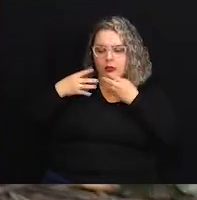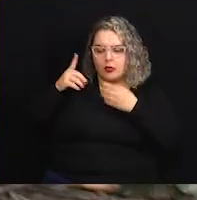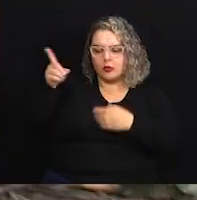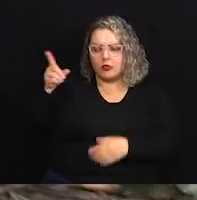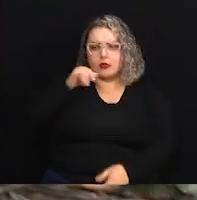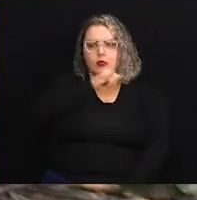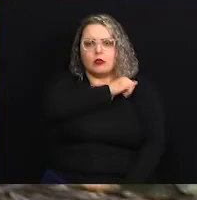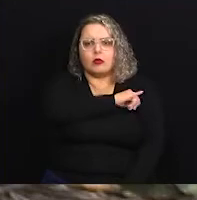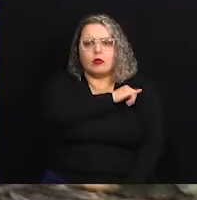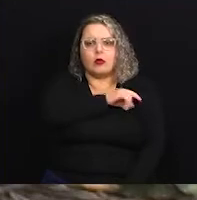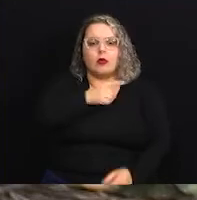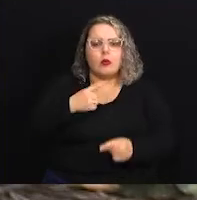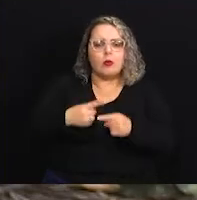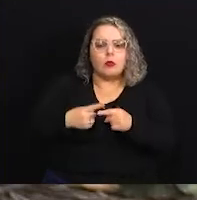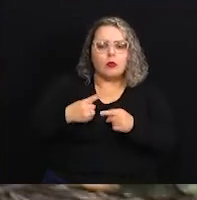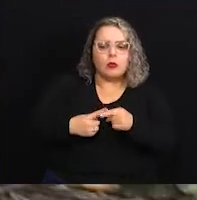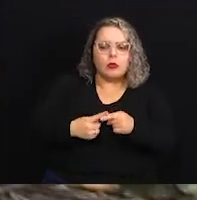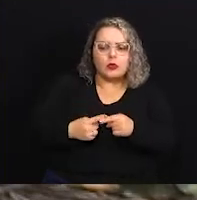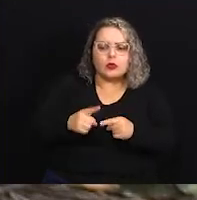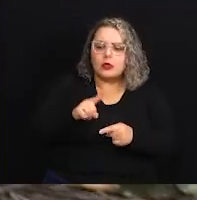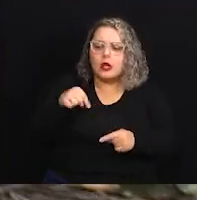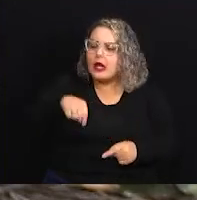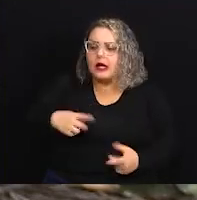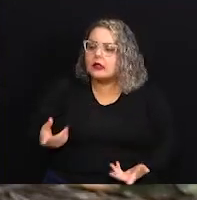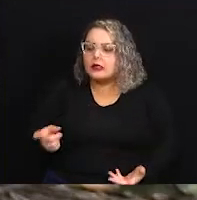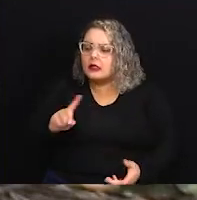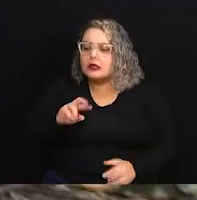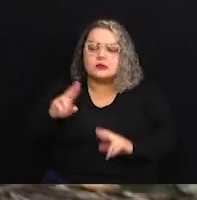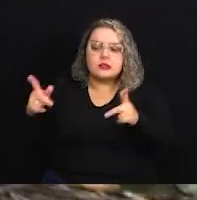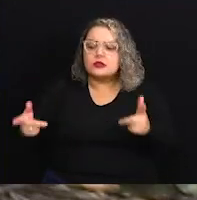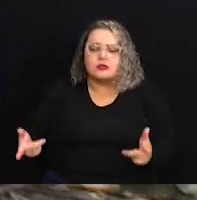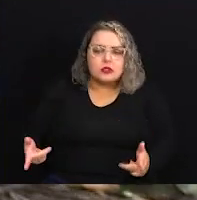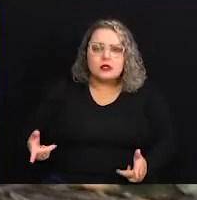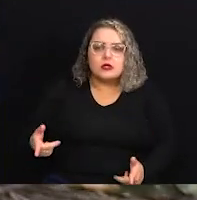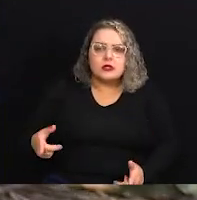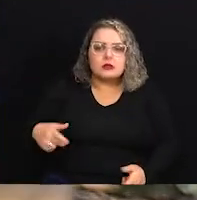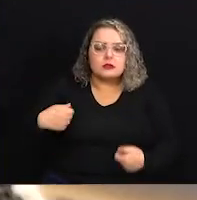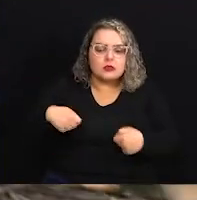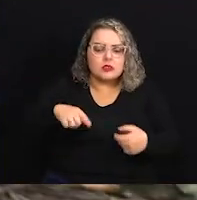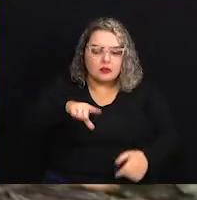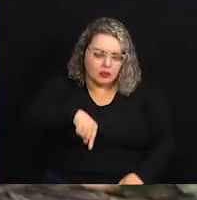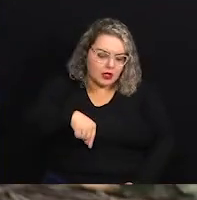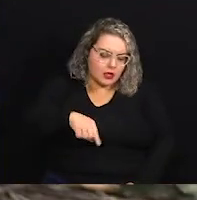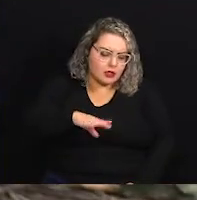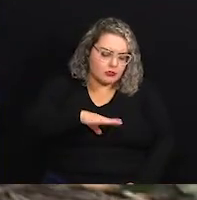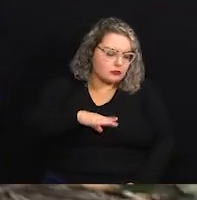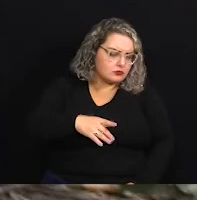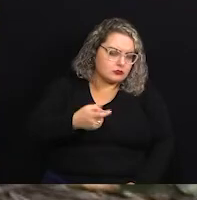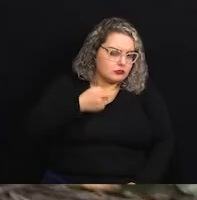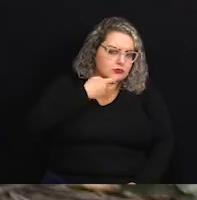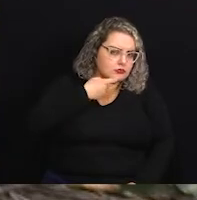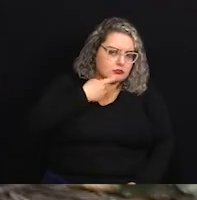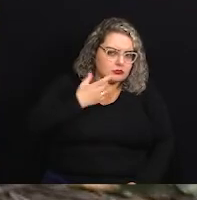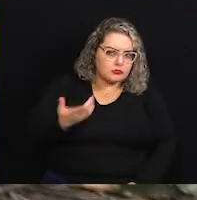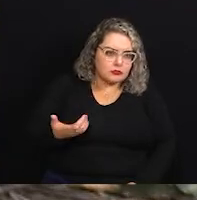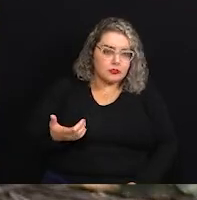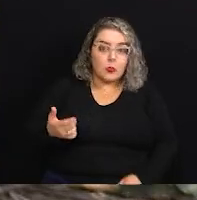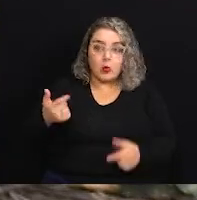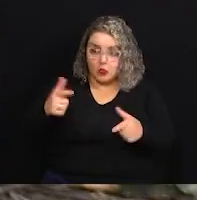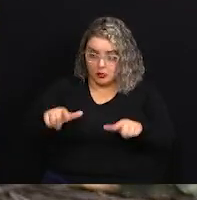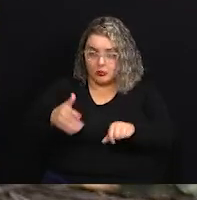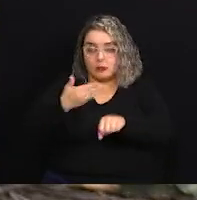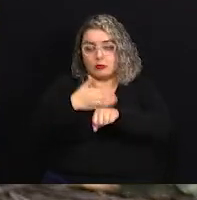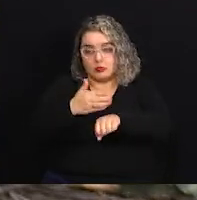Janeiro, por que isso não daria certo aqui em Campinas? E aí o passo número 1 era, bom, eu precisava ter um local onde eu